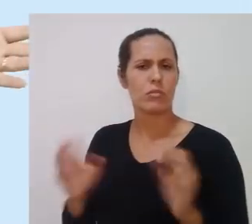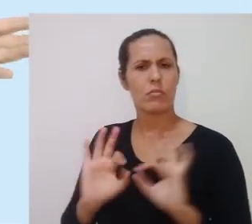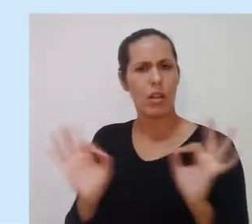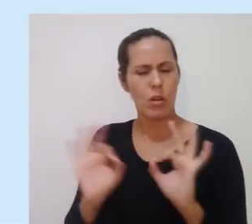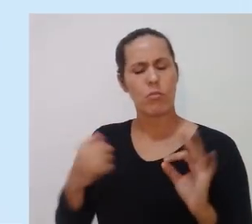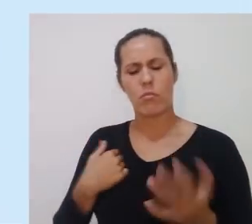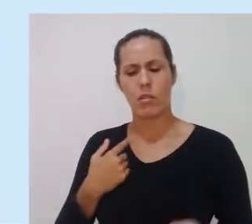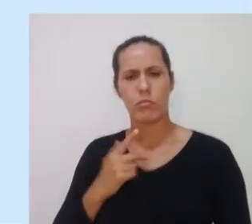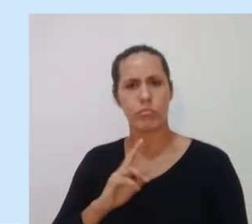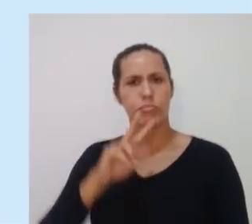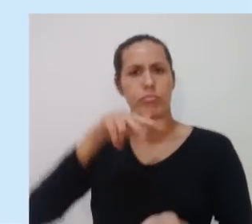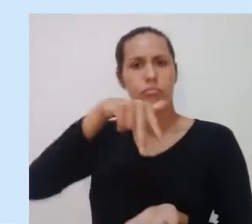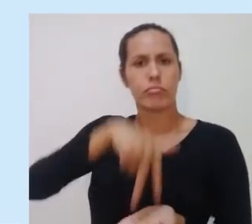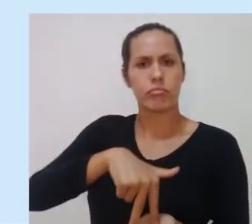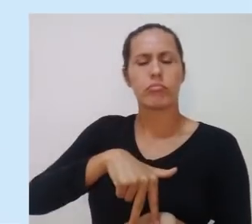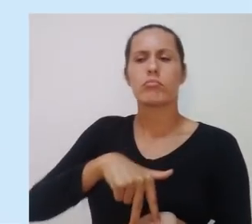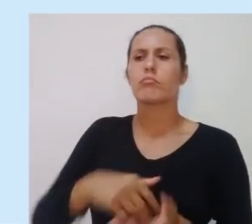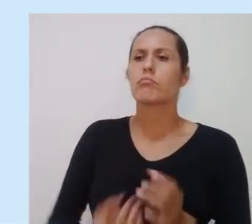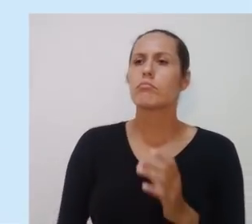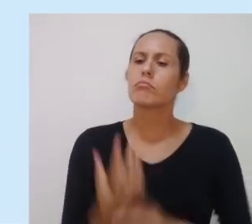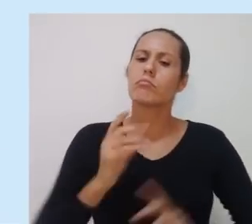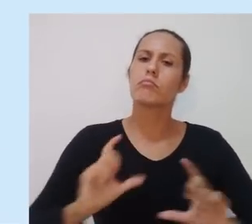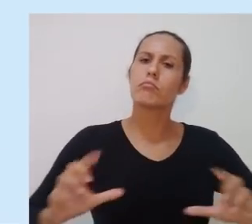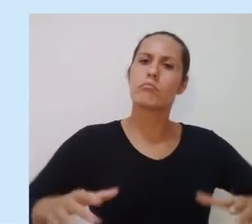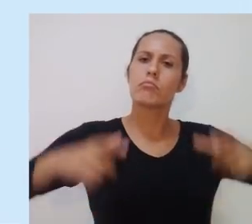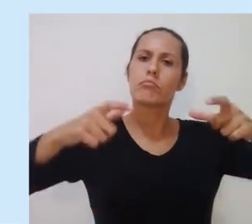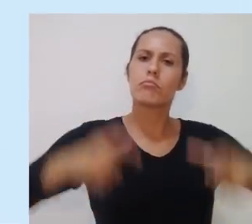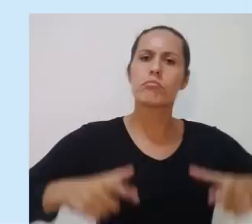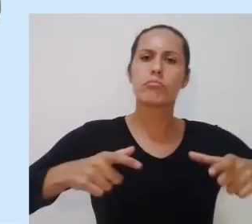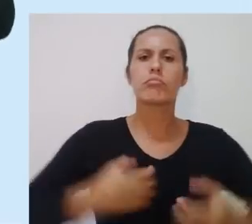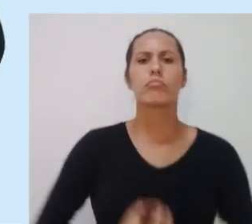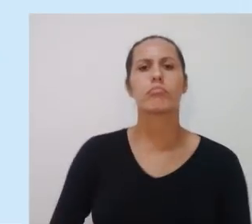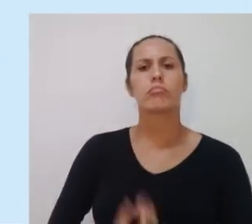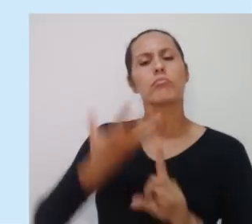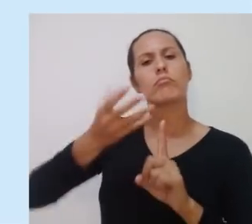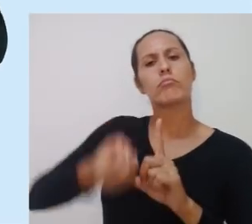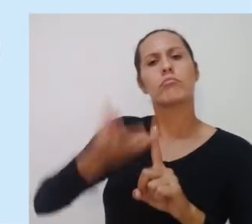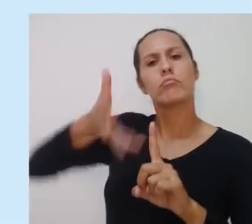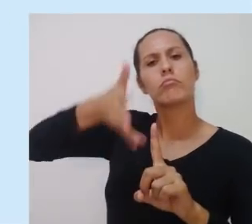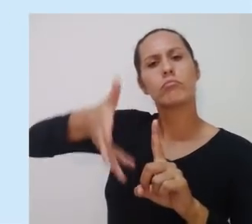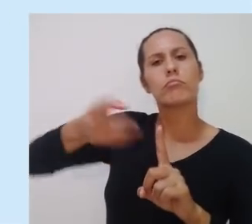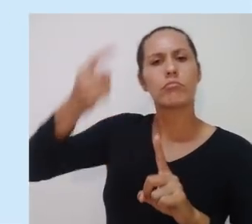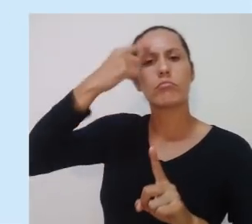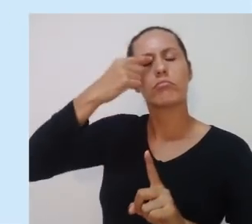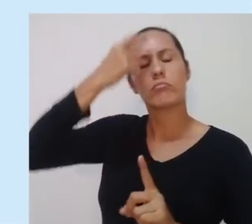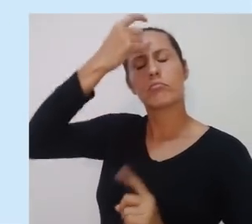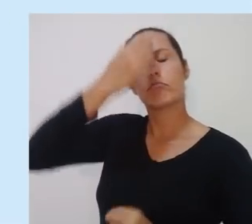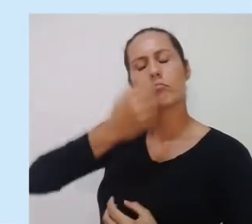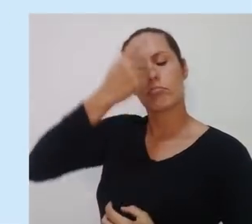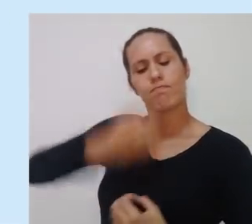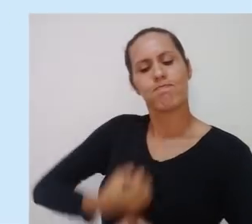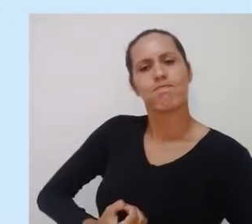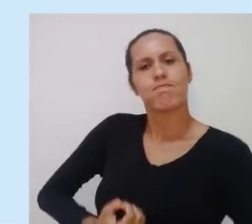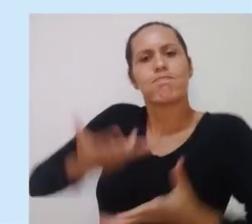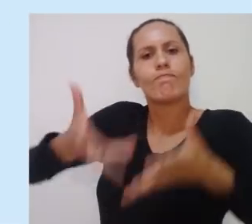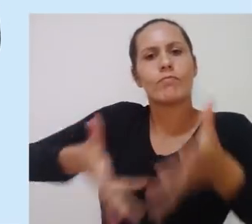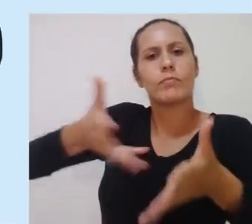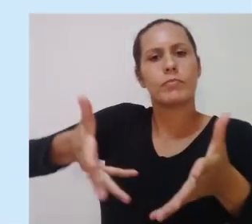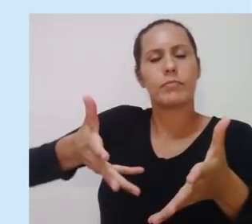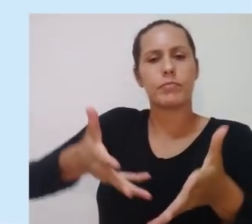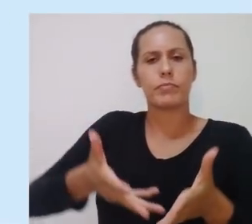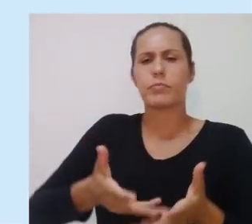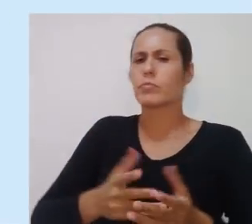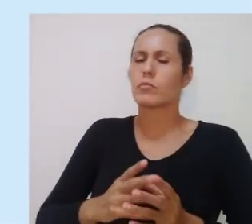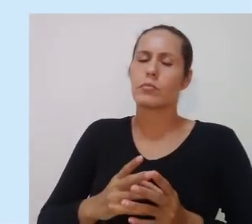determinado jornal, uma certa revista. Não. Essas pessoas criam o seu espaço para dizerem o que